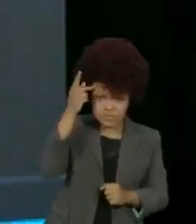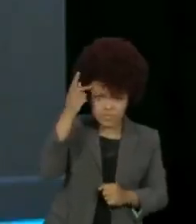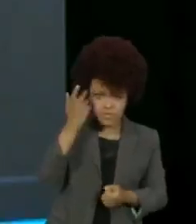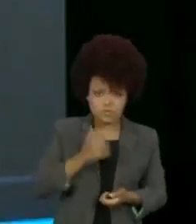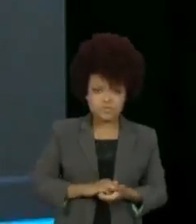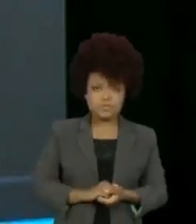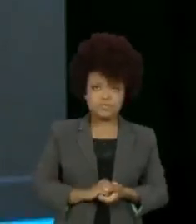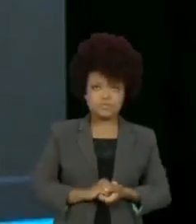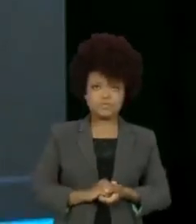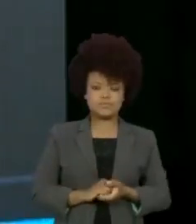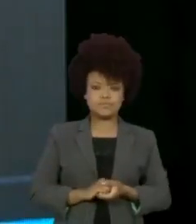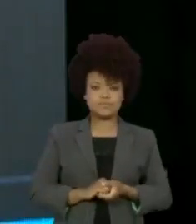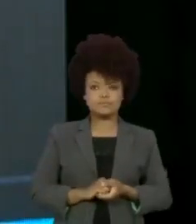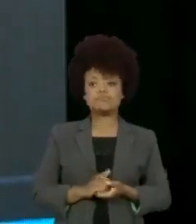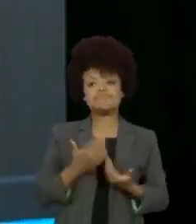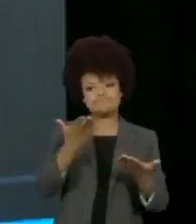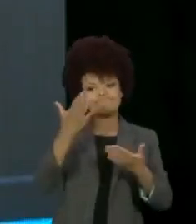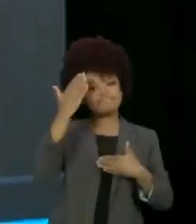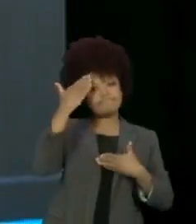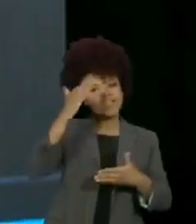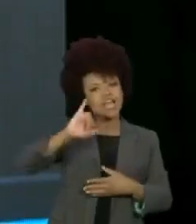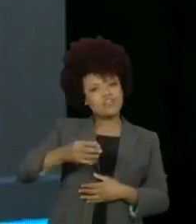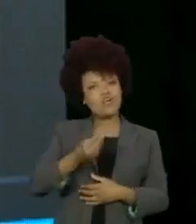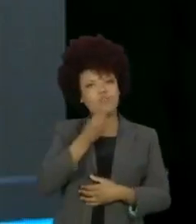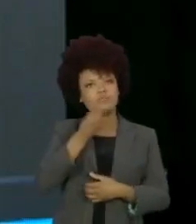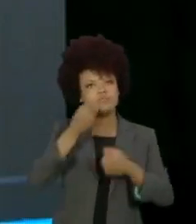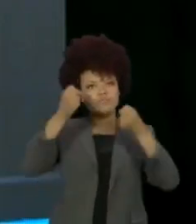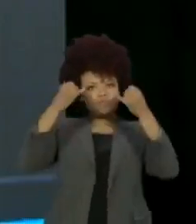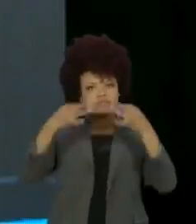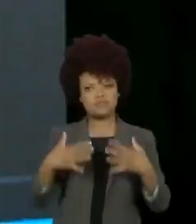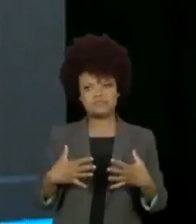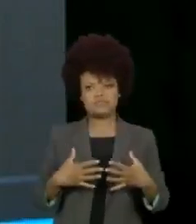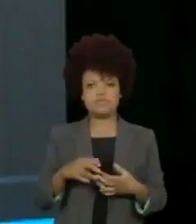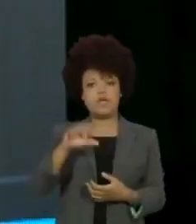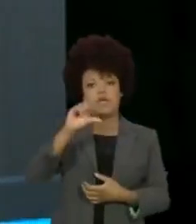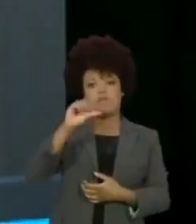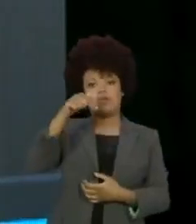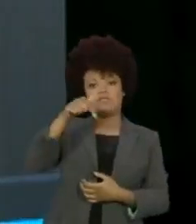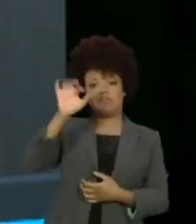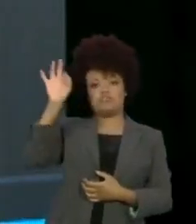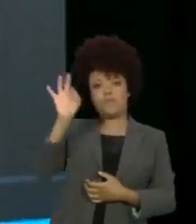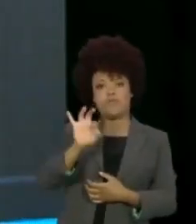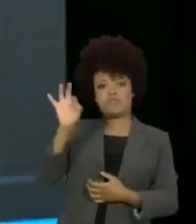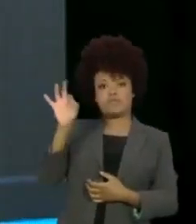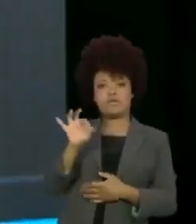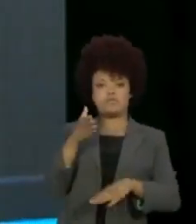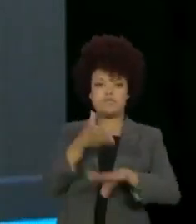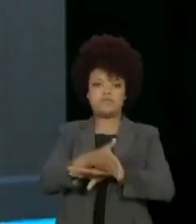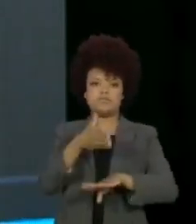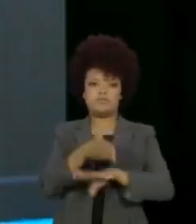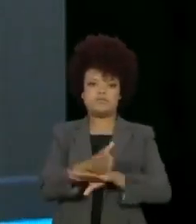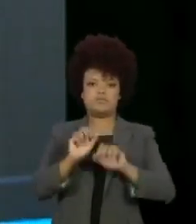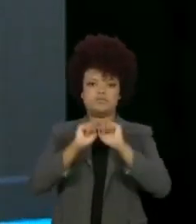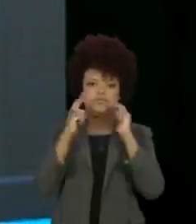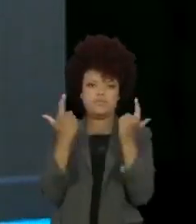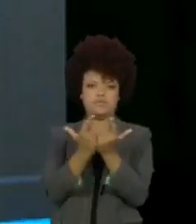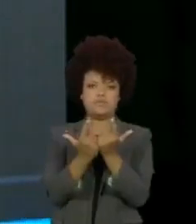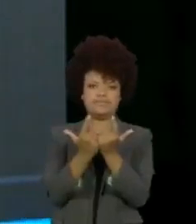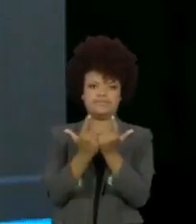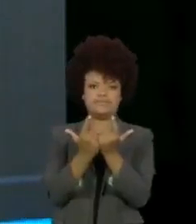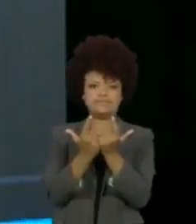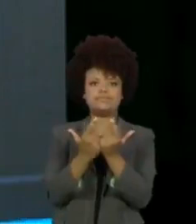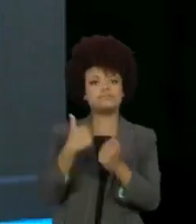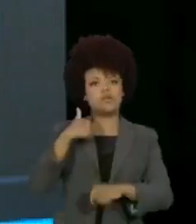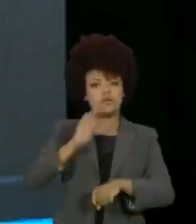favor seu mano obrigado pela oportunidade de Esclarecer aqui eu tenho 97 por cento de presença na Assembleia agora um dos mais